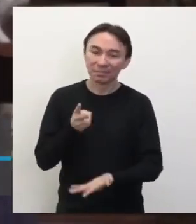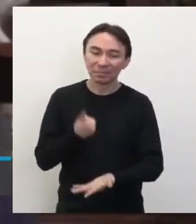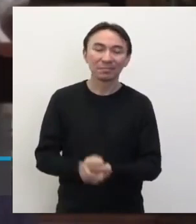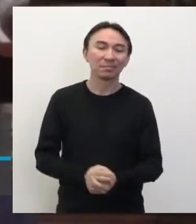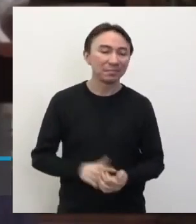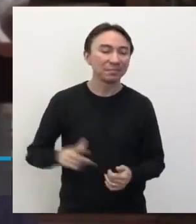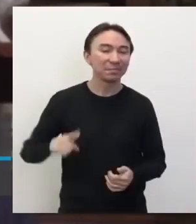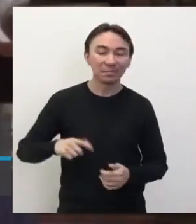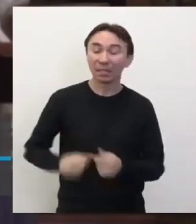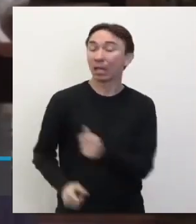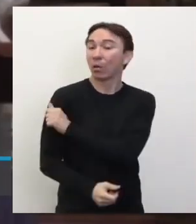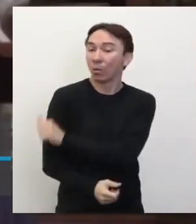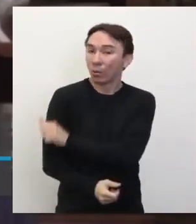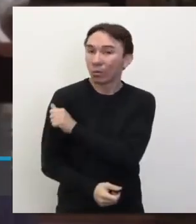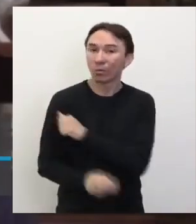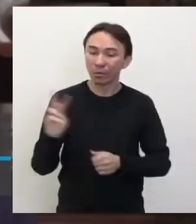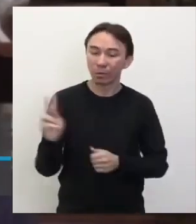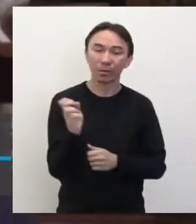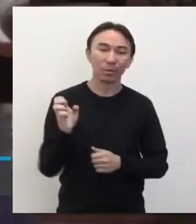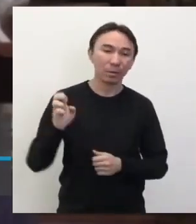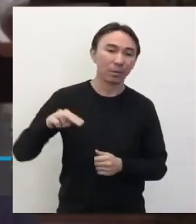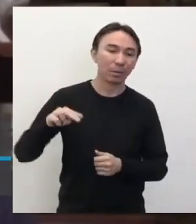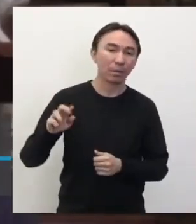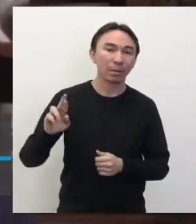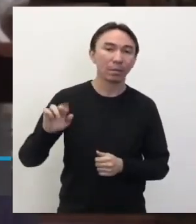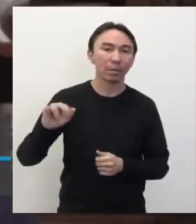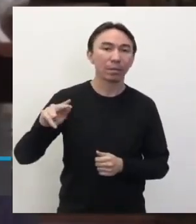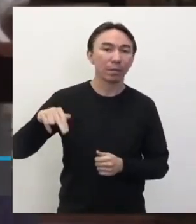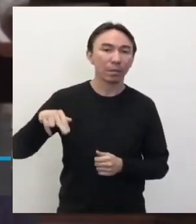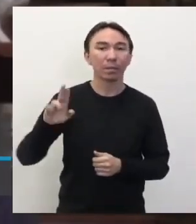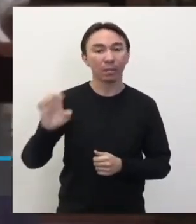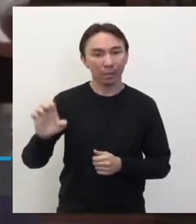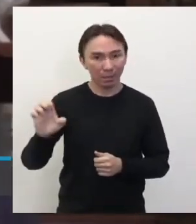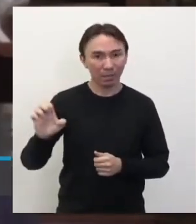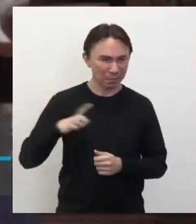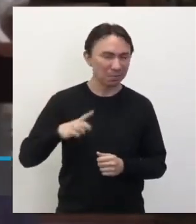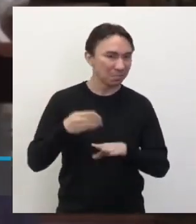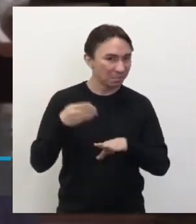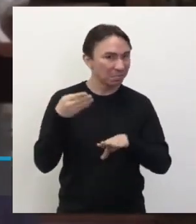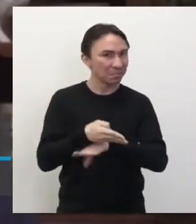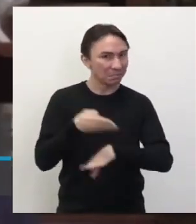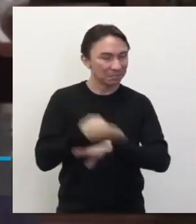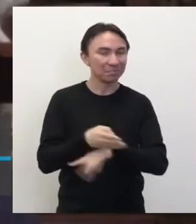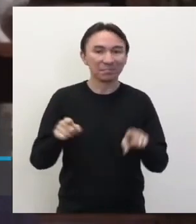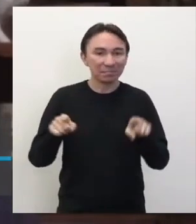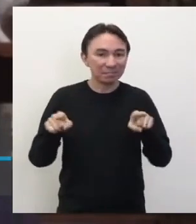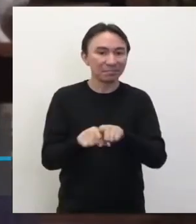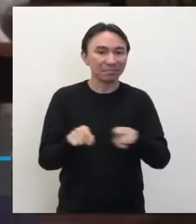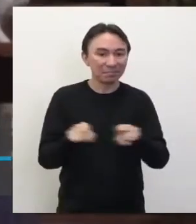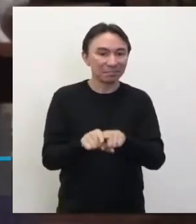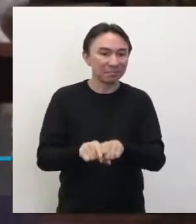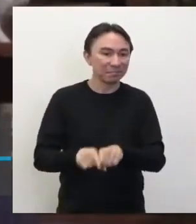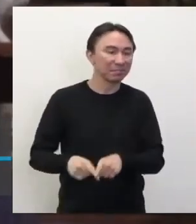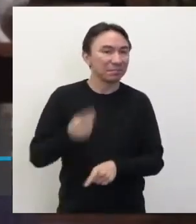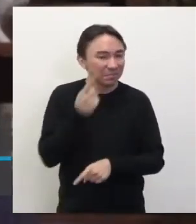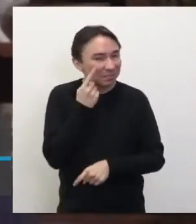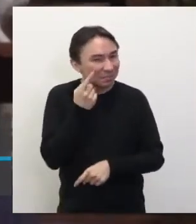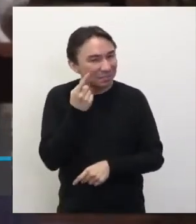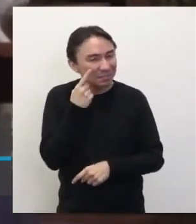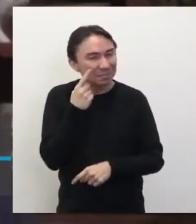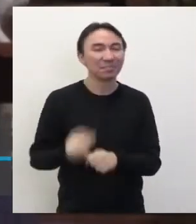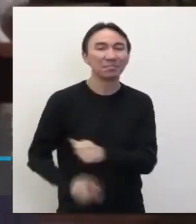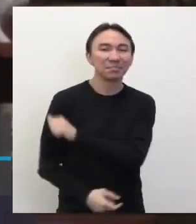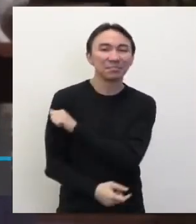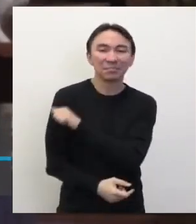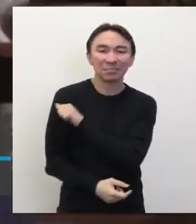o aluno Henrique, né? Também aqui participando. Vamos ver aqui o que, que os alunos colocaram,